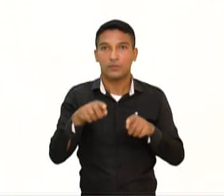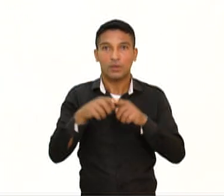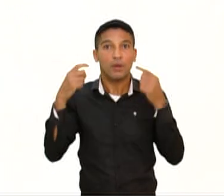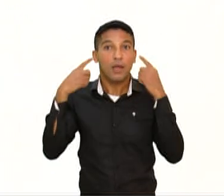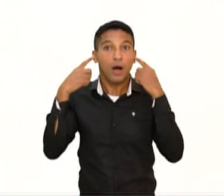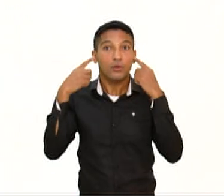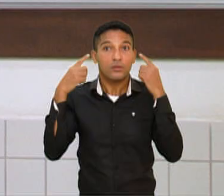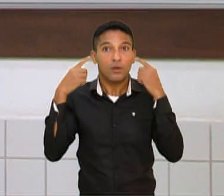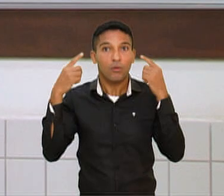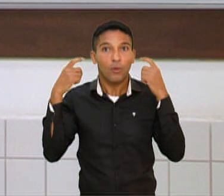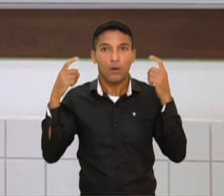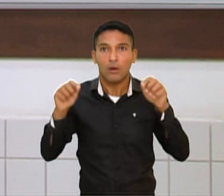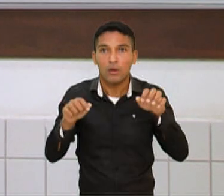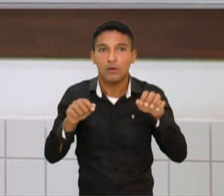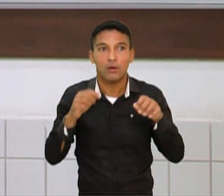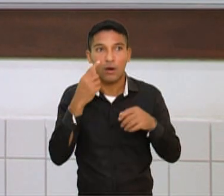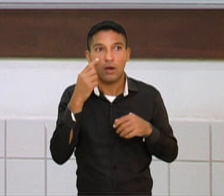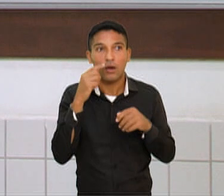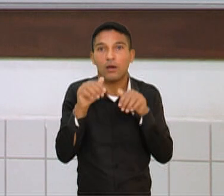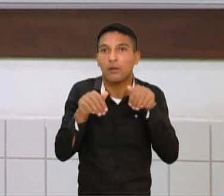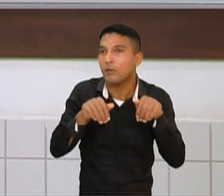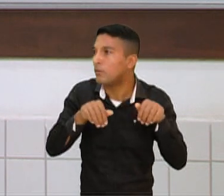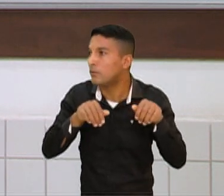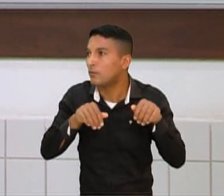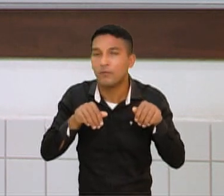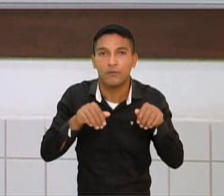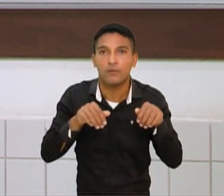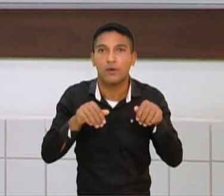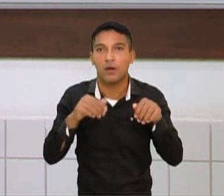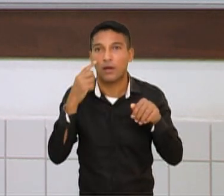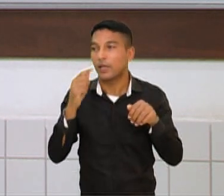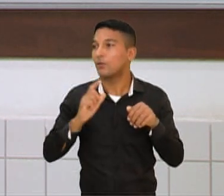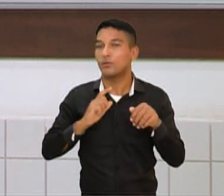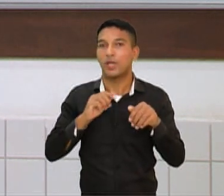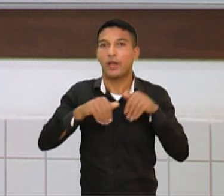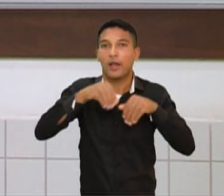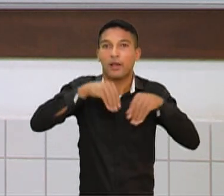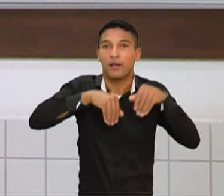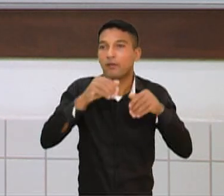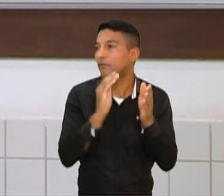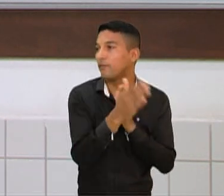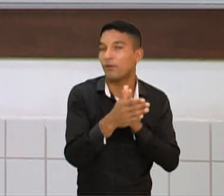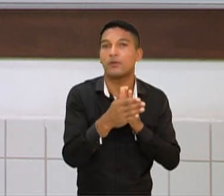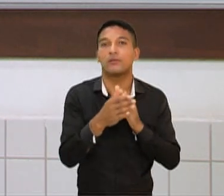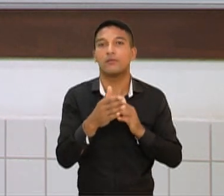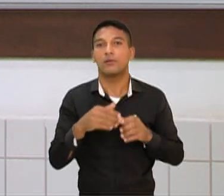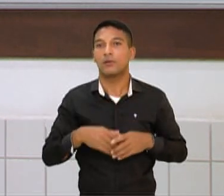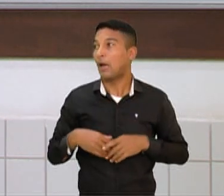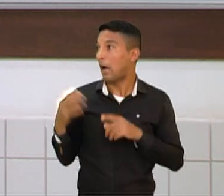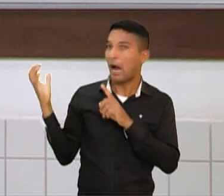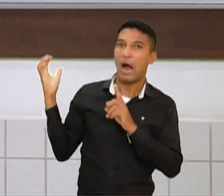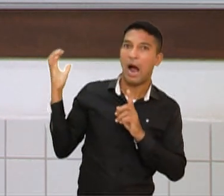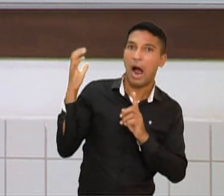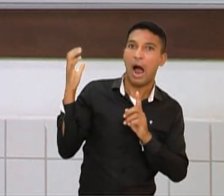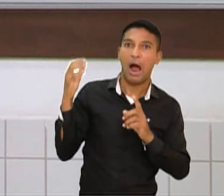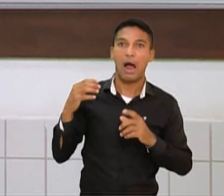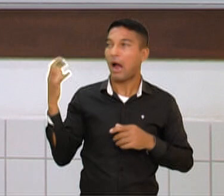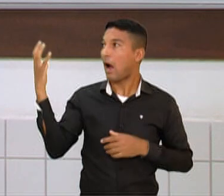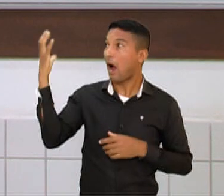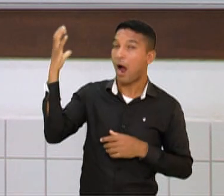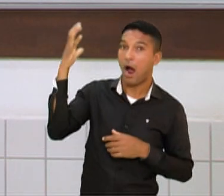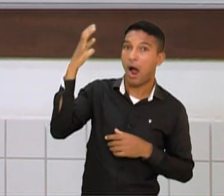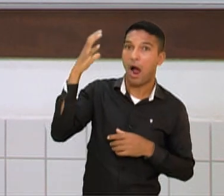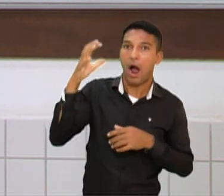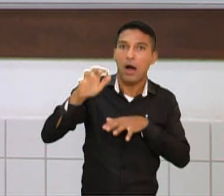bem adequada para poder fugir dos predadores, tá? Ele consegue perceber os predadores a